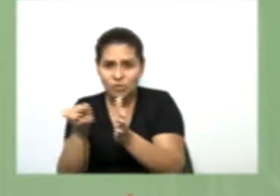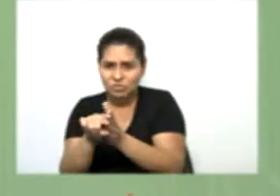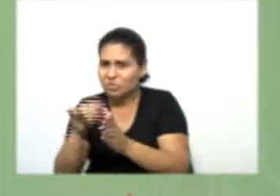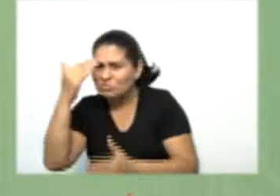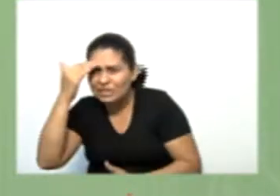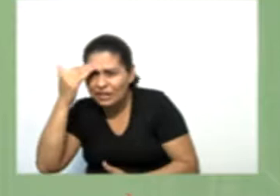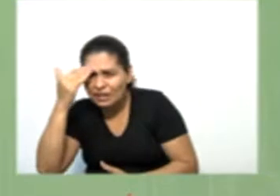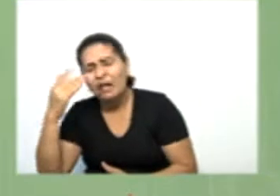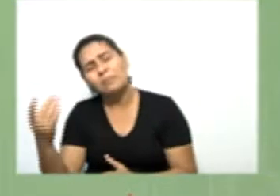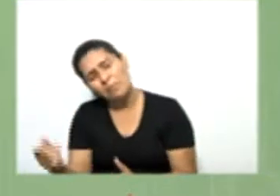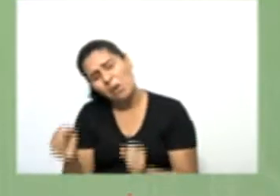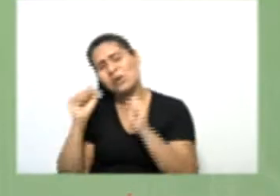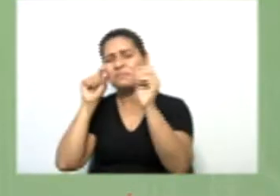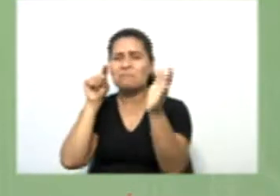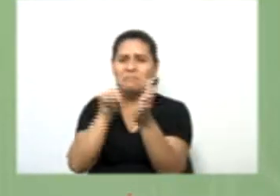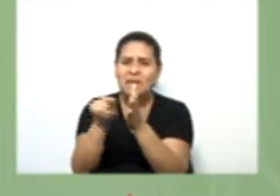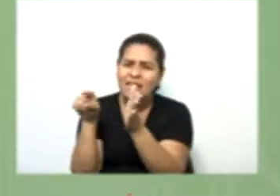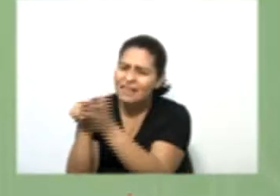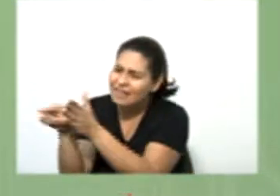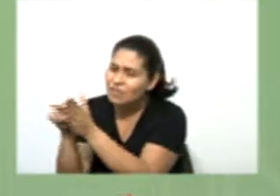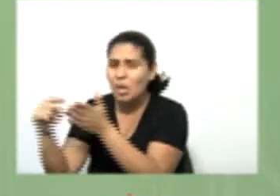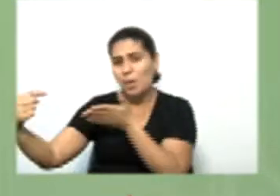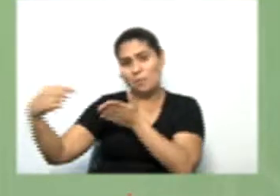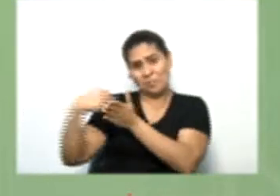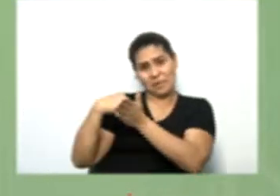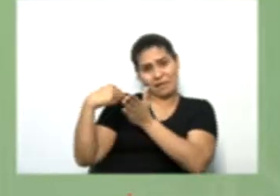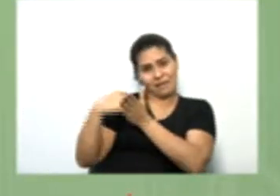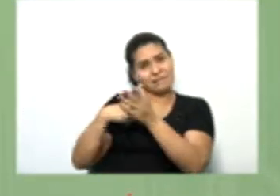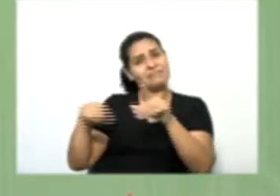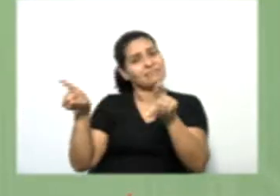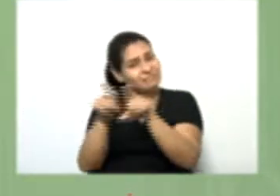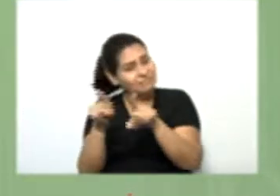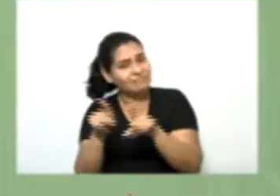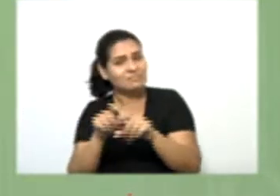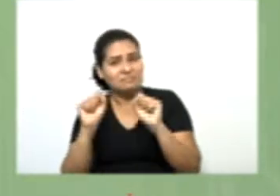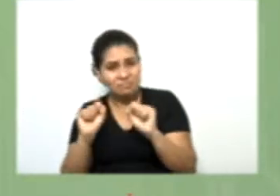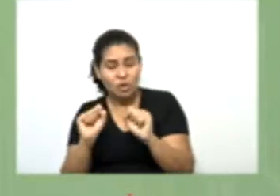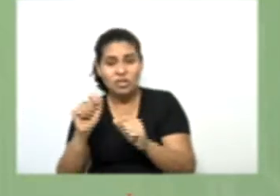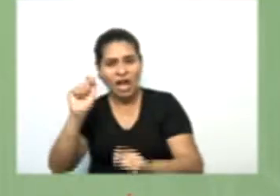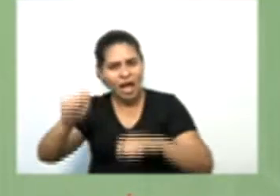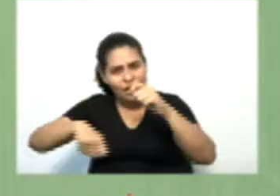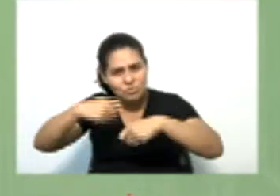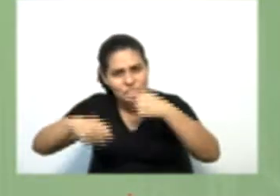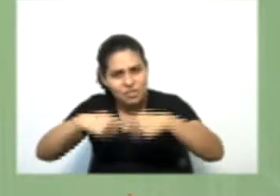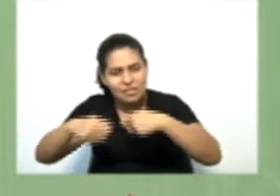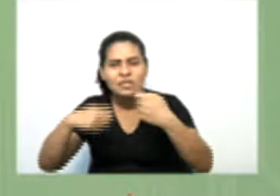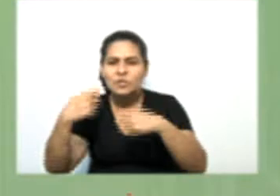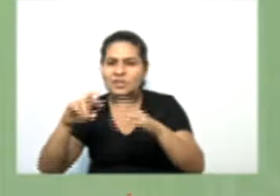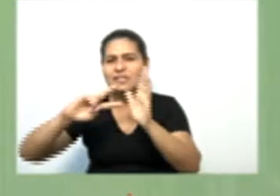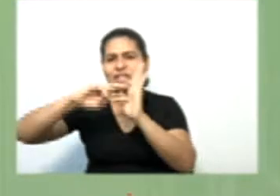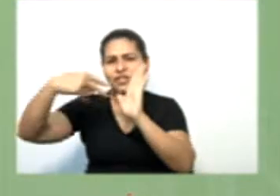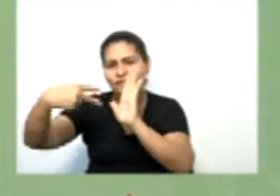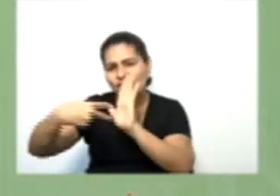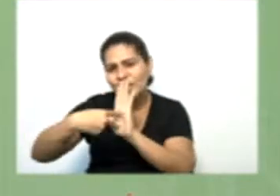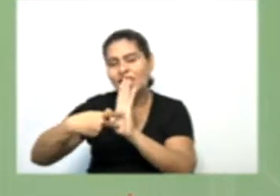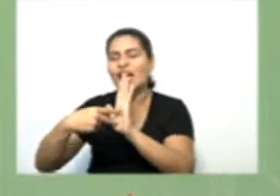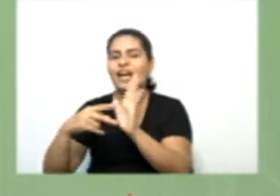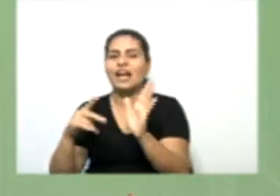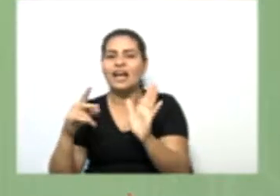na negociação, pergunta. Pergunta, esse termo, né, na administração, feedback, quer dizer perguntar, quer